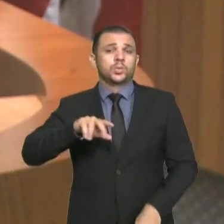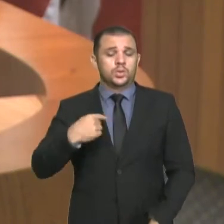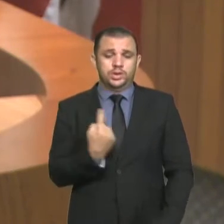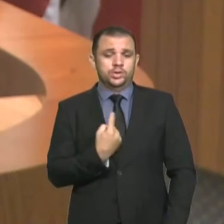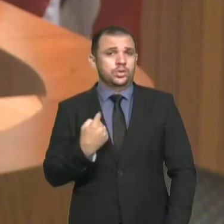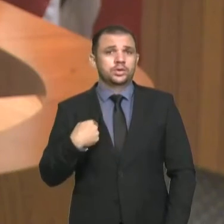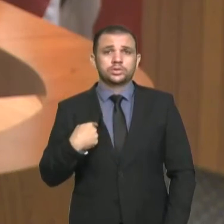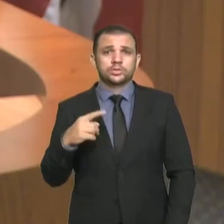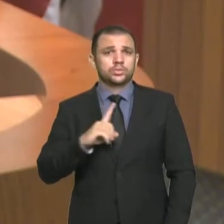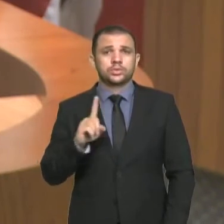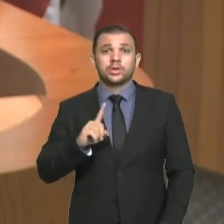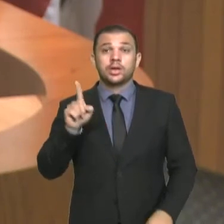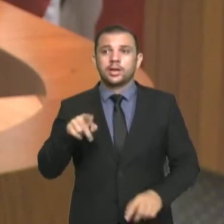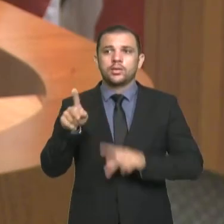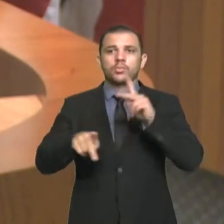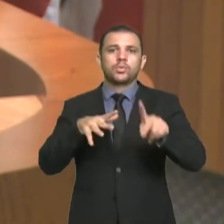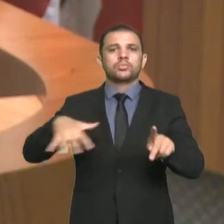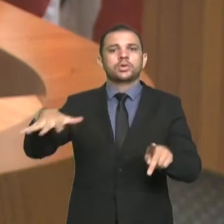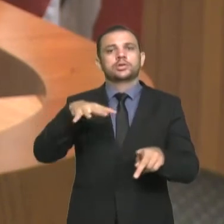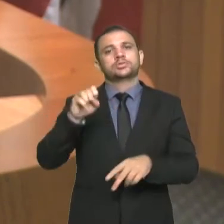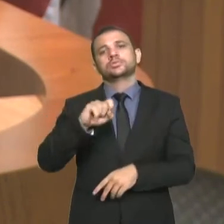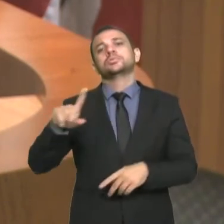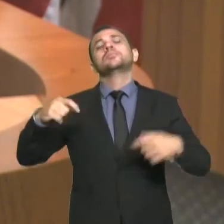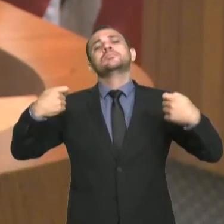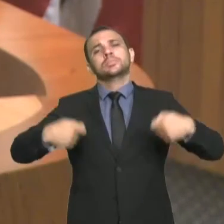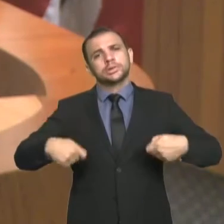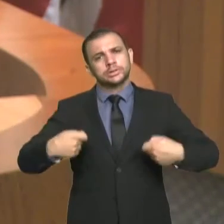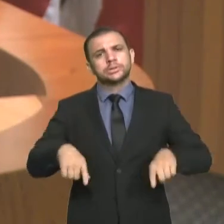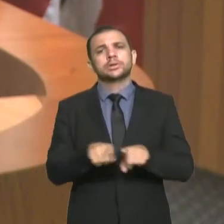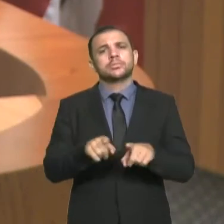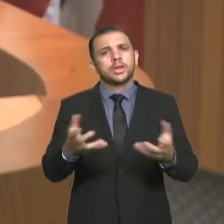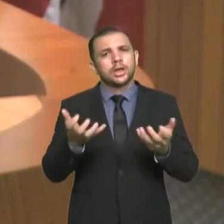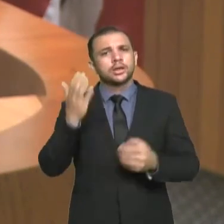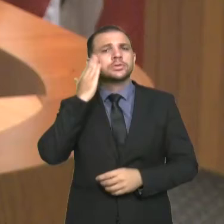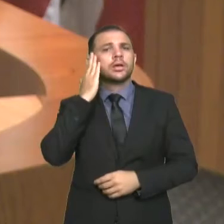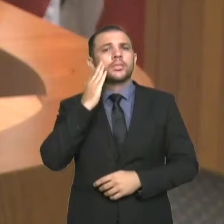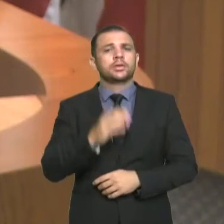que o povo de São Luís precisa e quer saber.